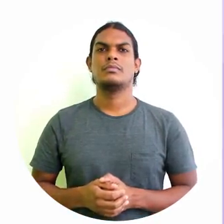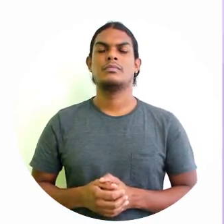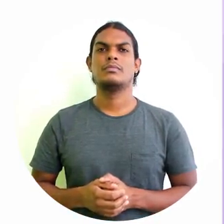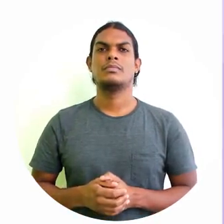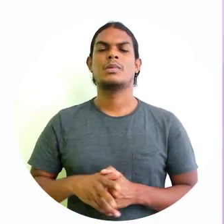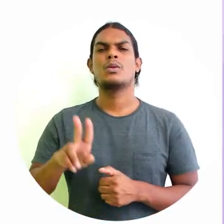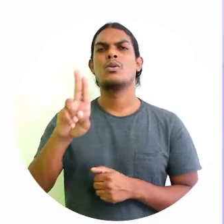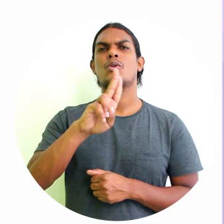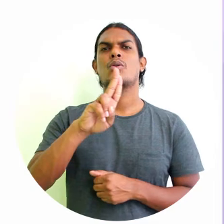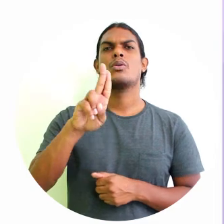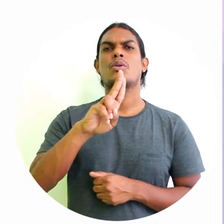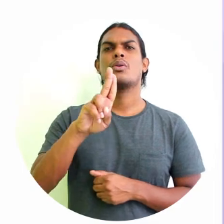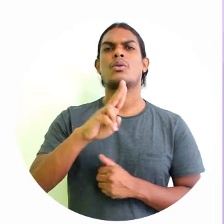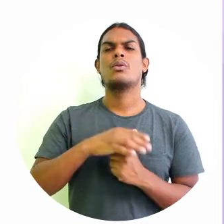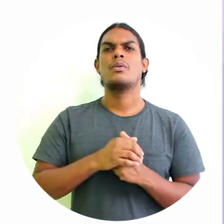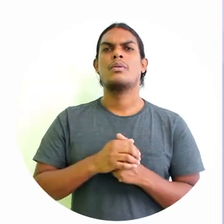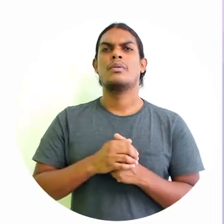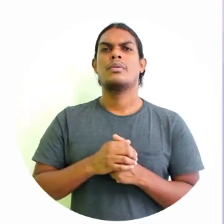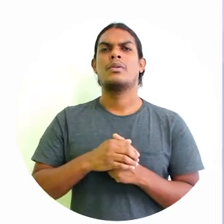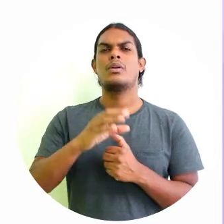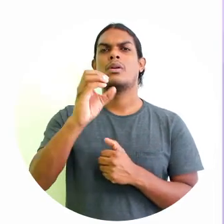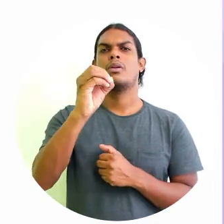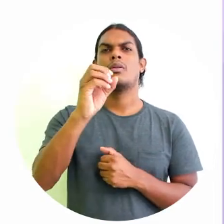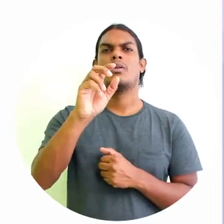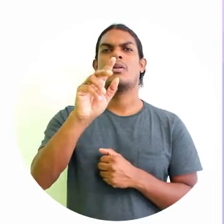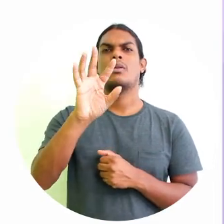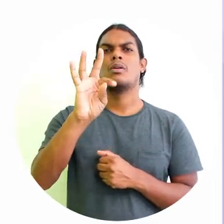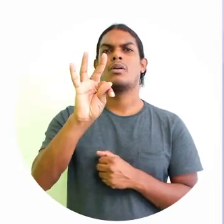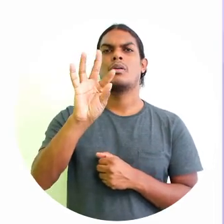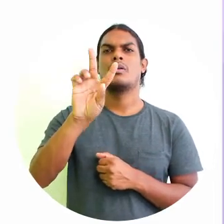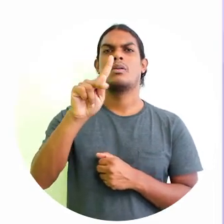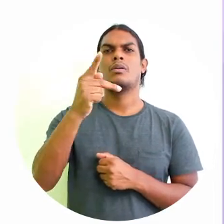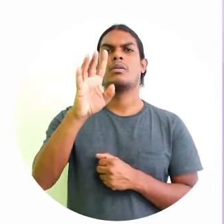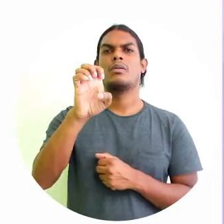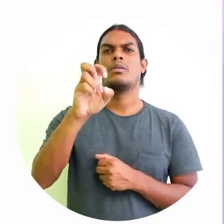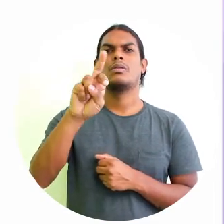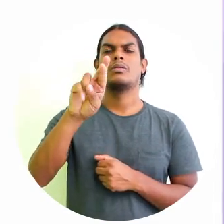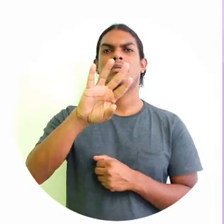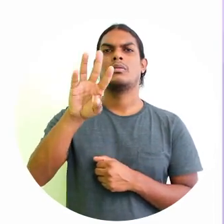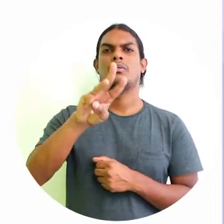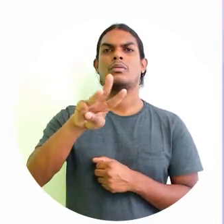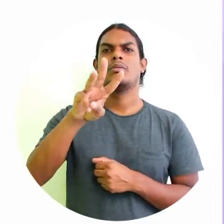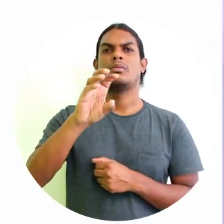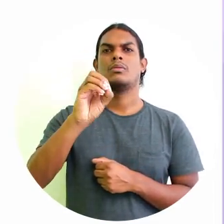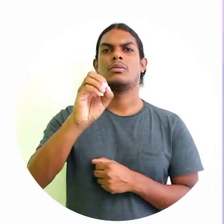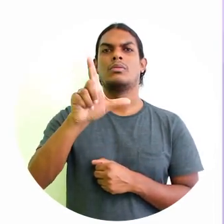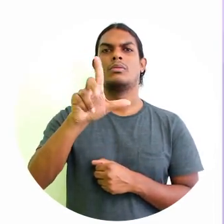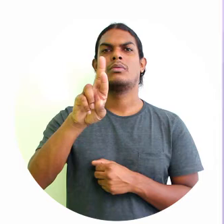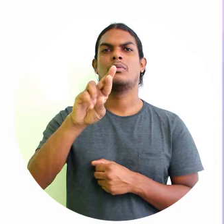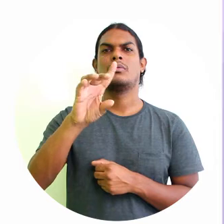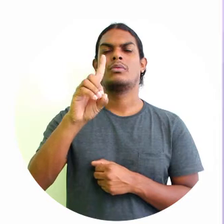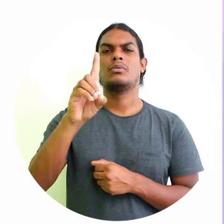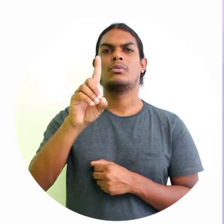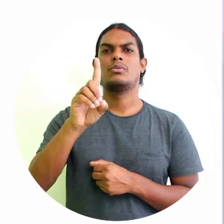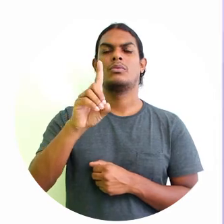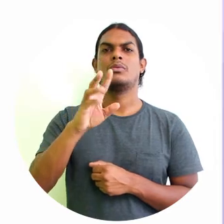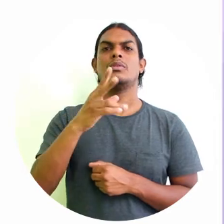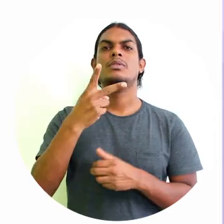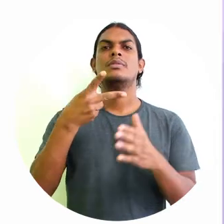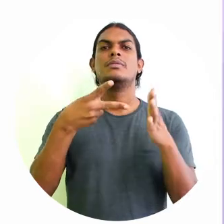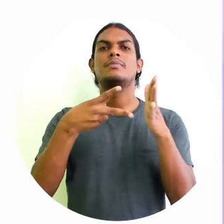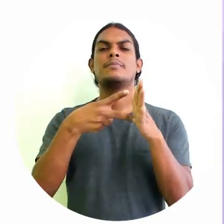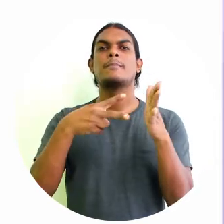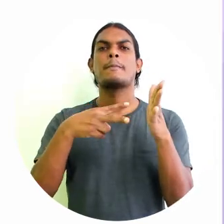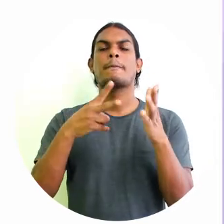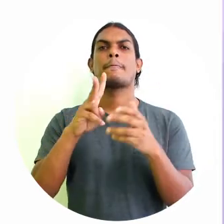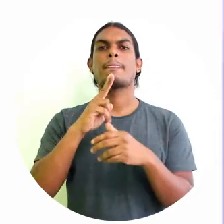Mundo, que é de 1947. E aí eu quero falar um pouquinho dessa obra. Se você se posicionar